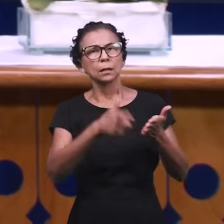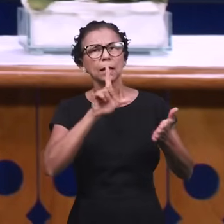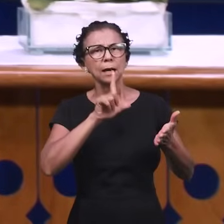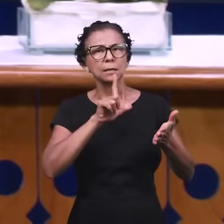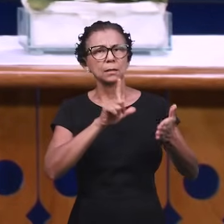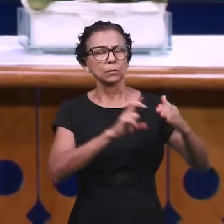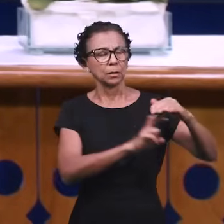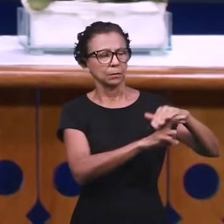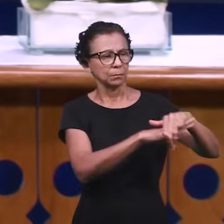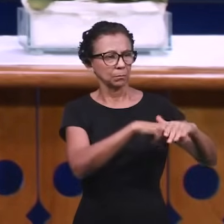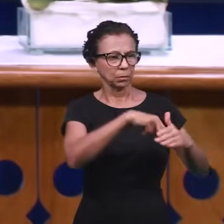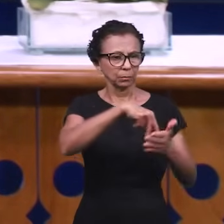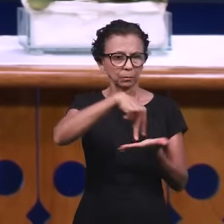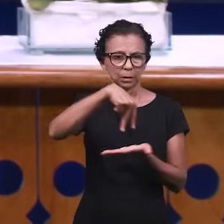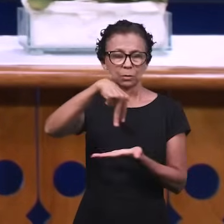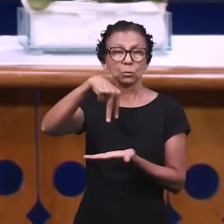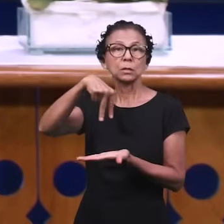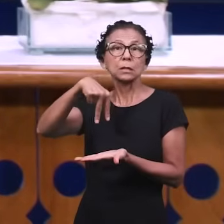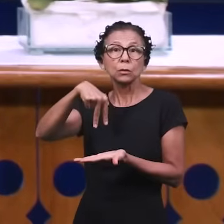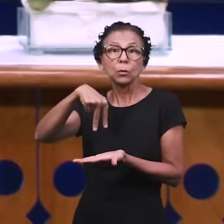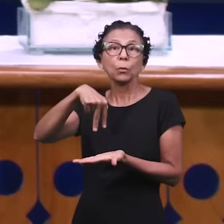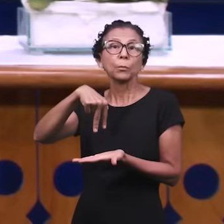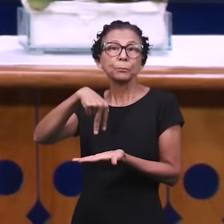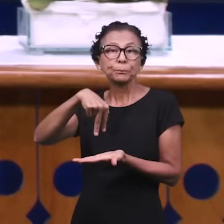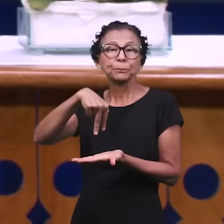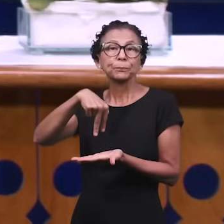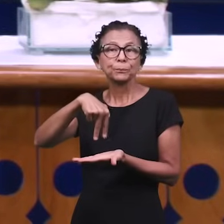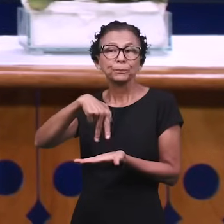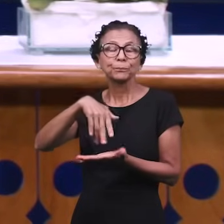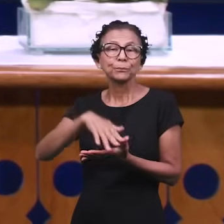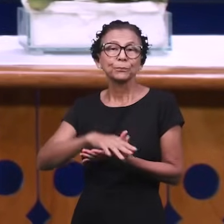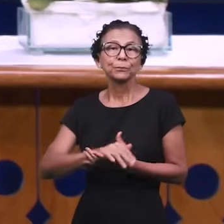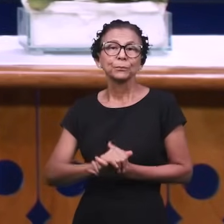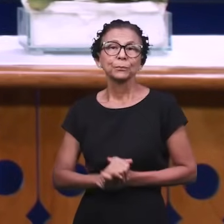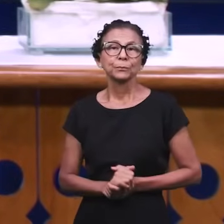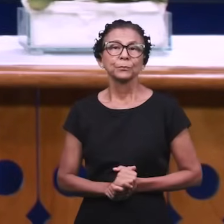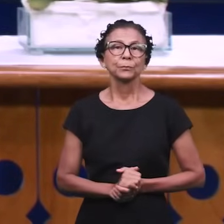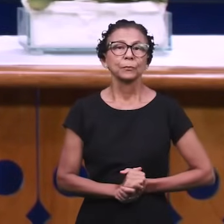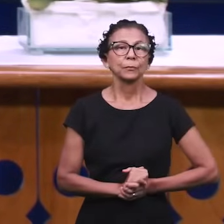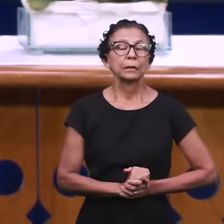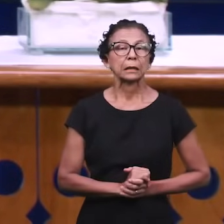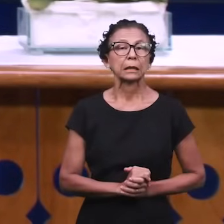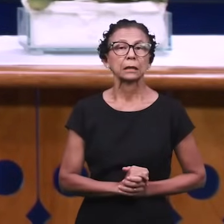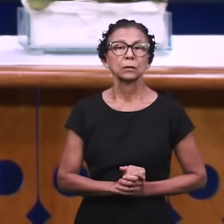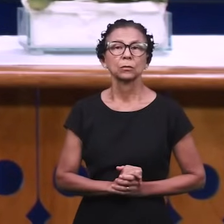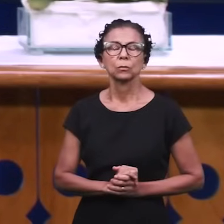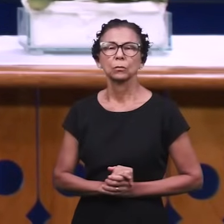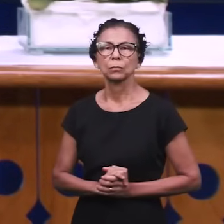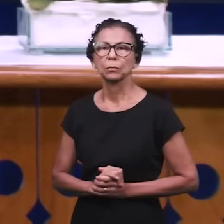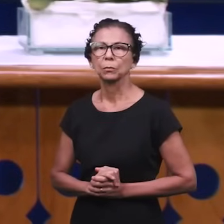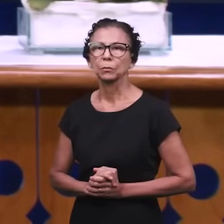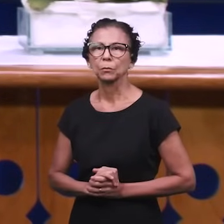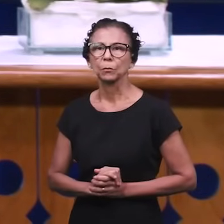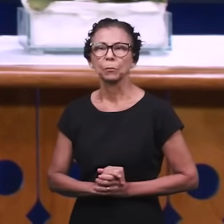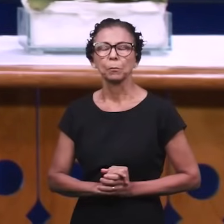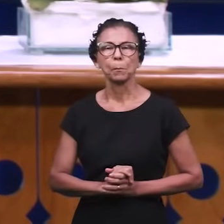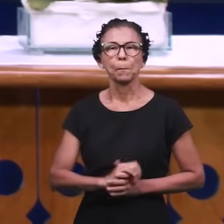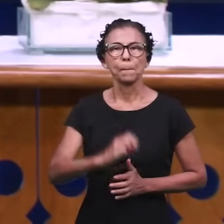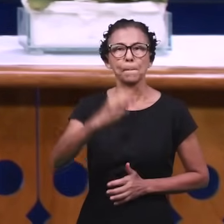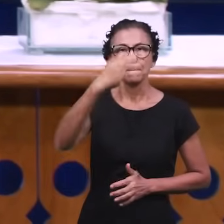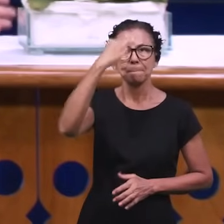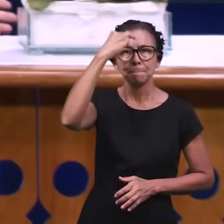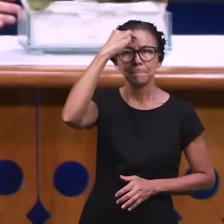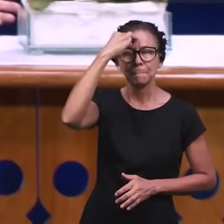o bom cheiro dele, diz a palavra que quando Maria ungiu os pés de Jesus, o cheiro do